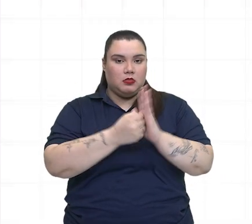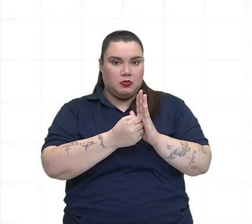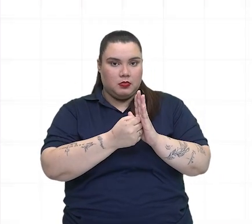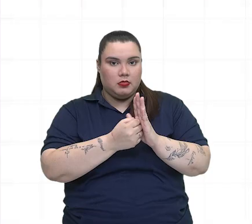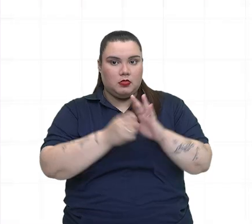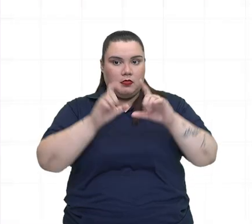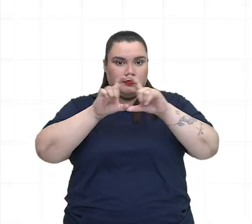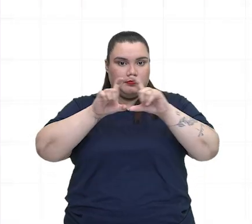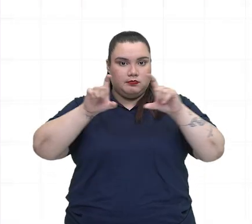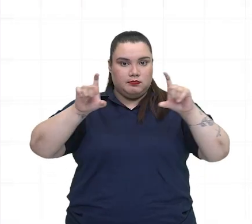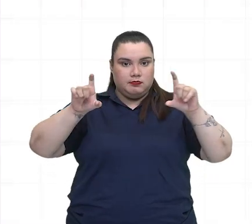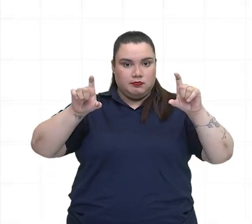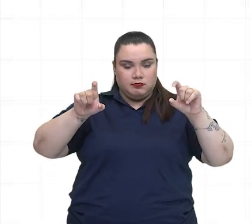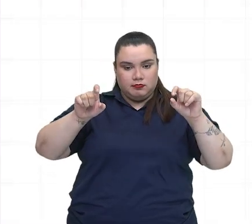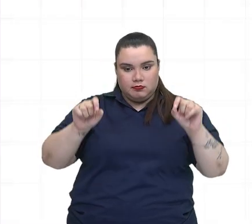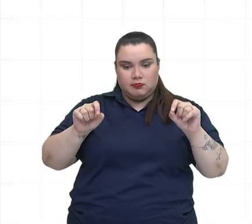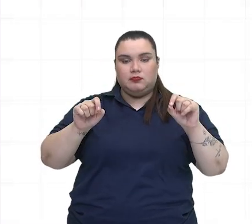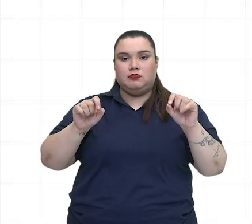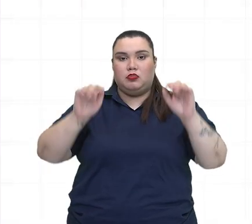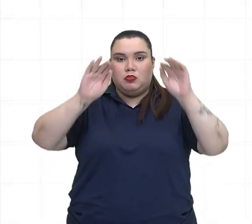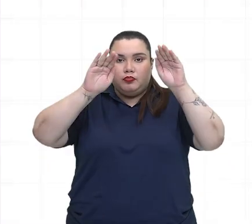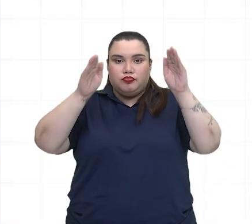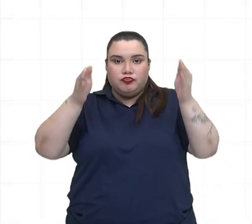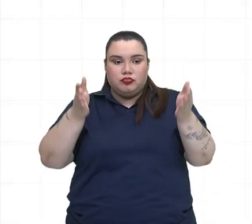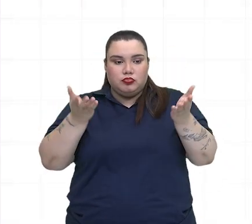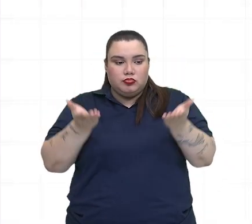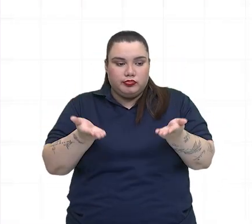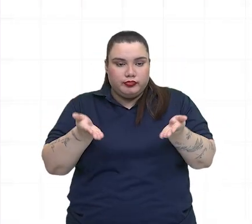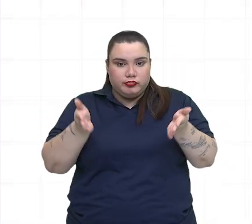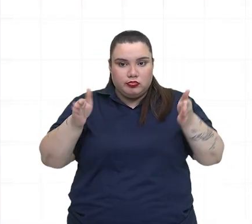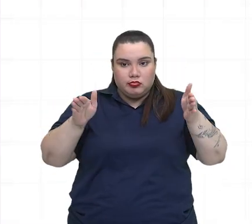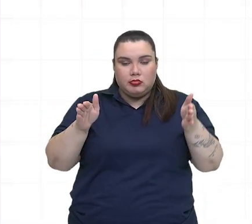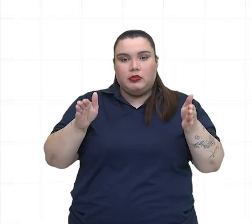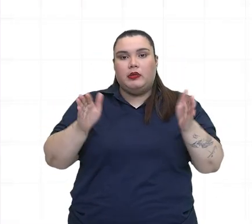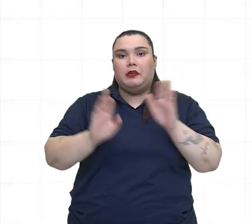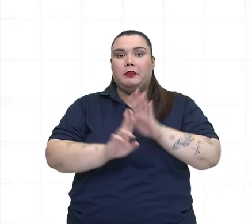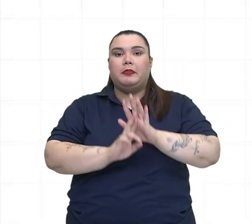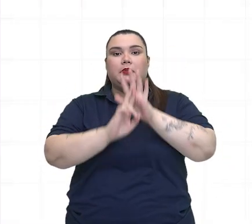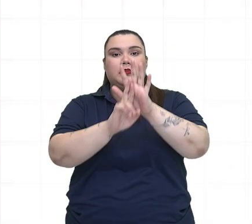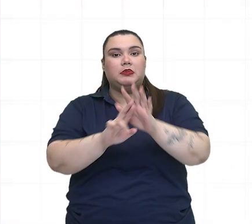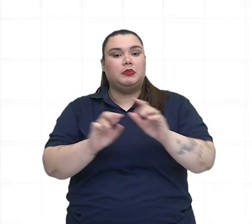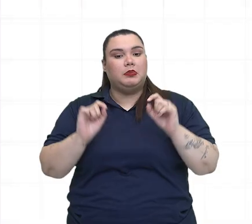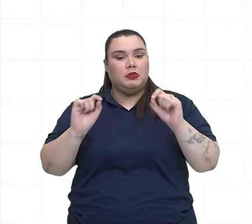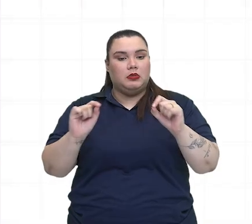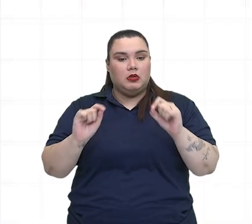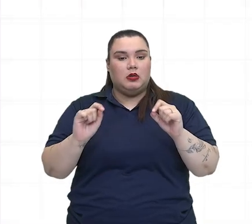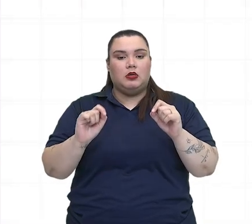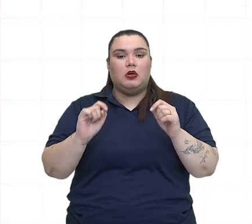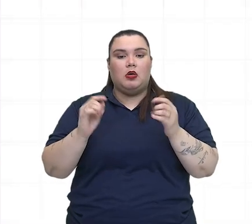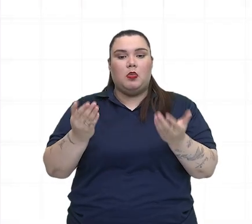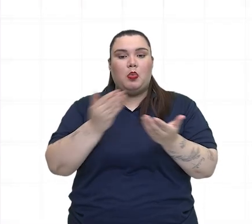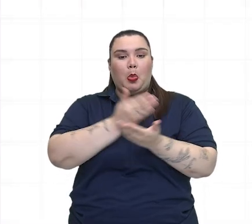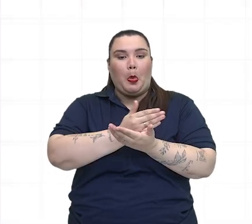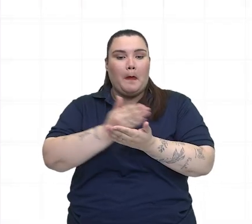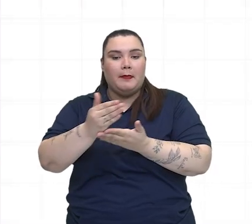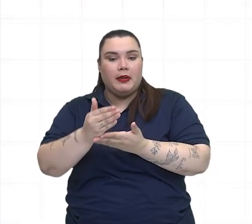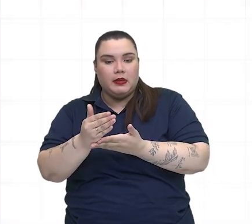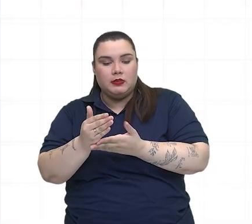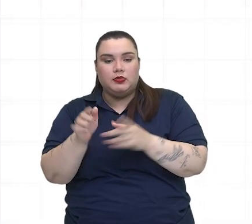do retângulo com os cantinhos arredondados, representa os pontos iniciais